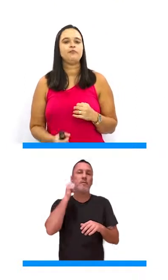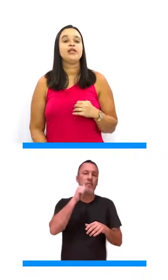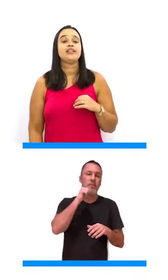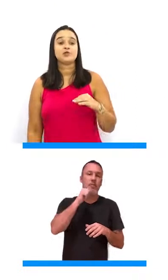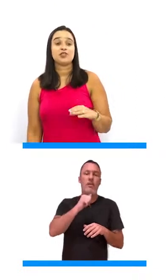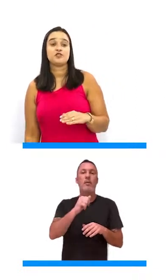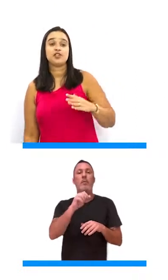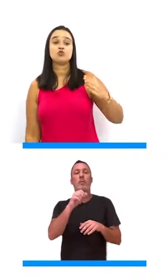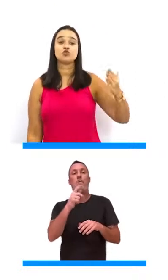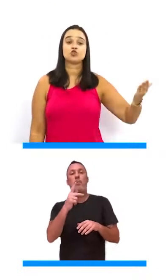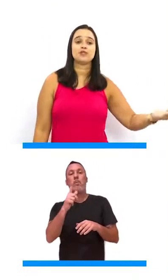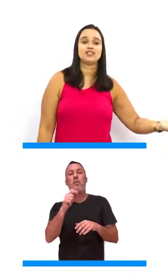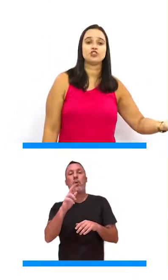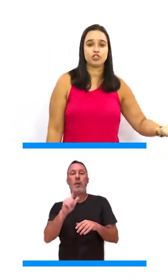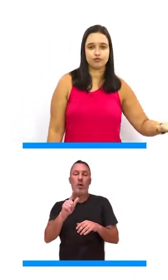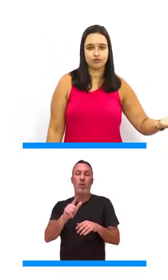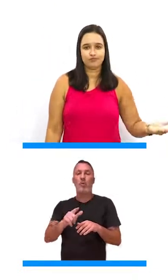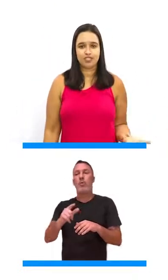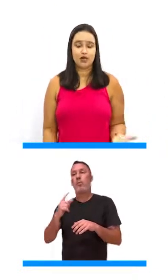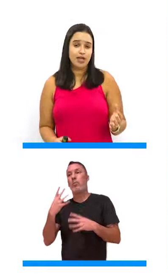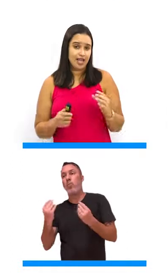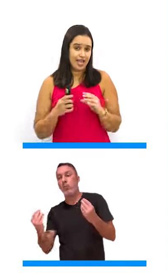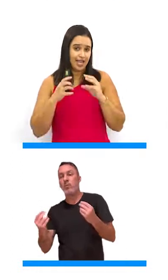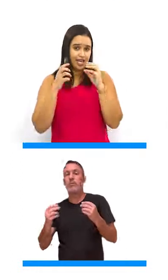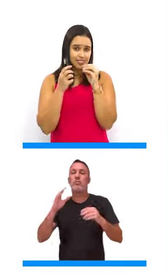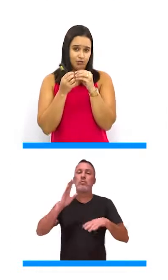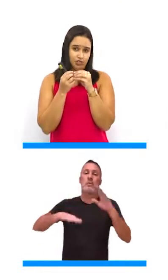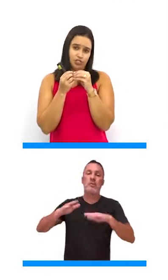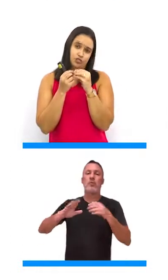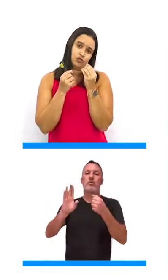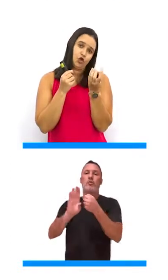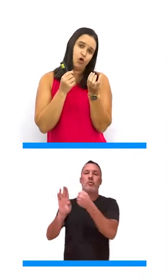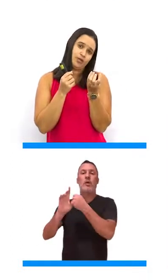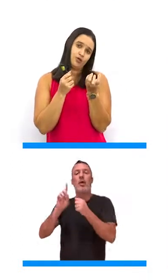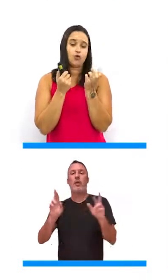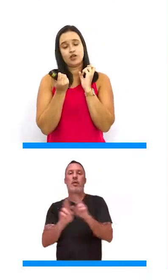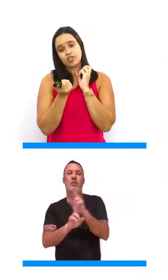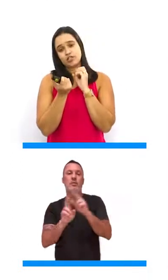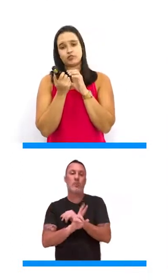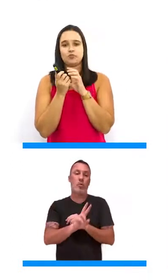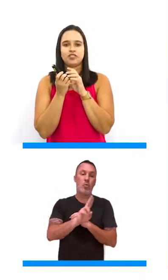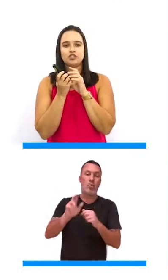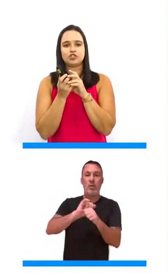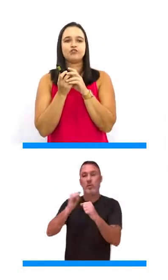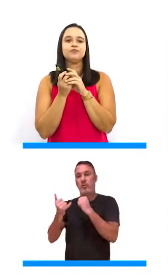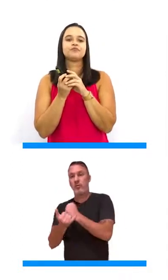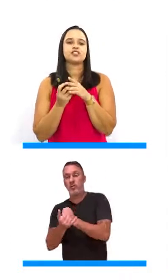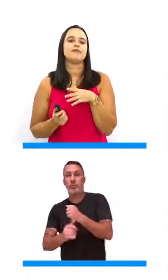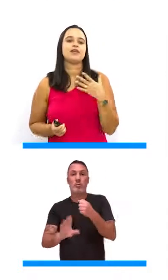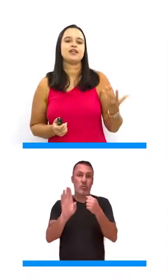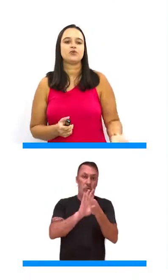plural, que especificam um substantivo. Então, é relação de nome com adjetivo.